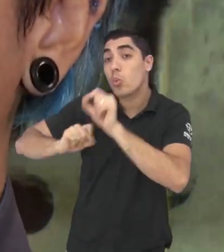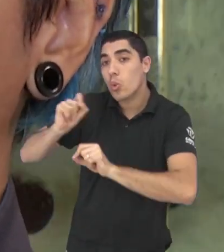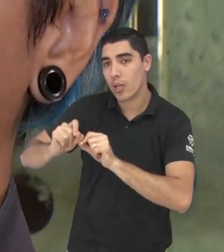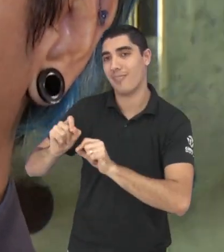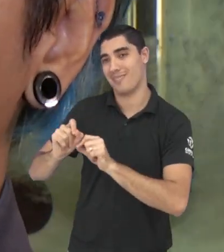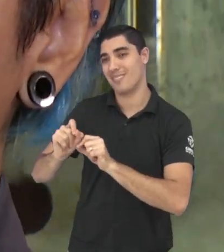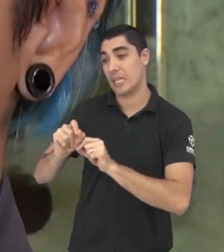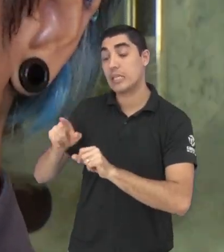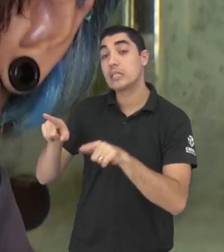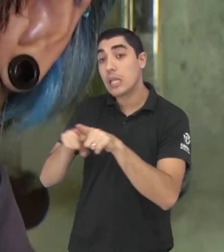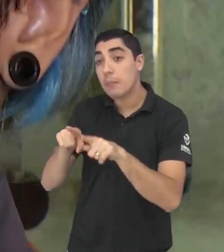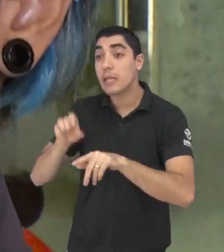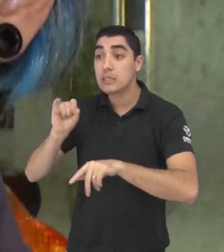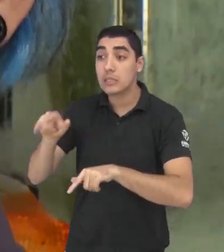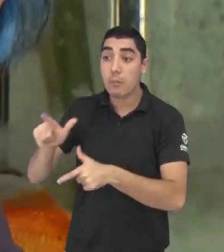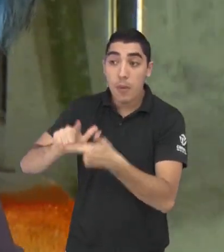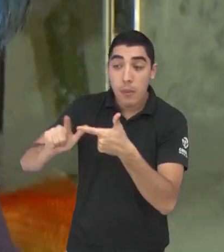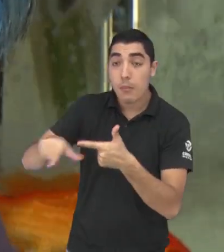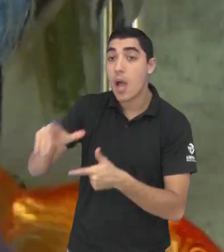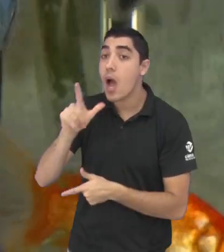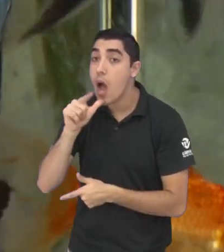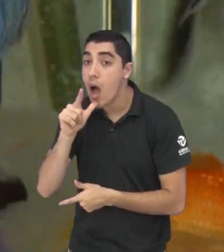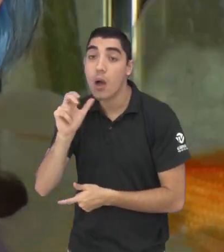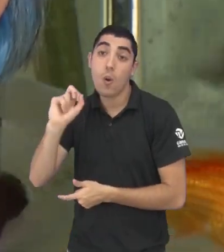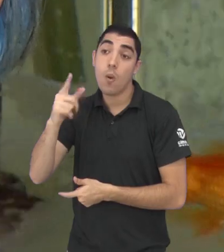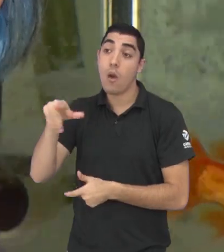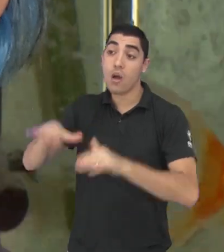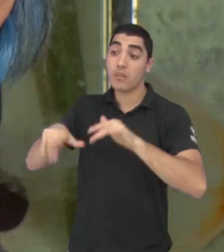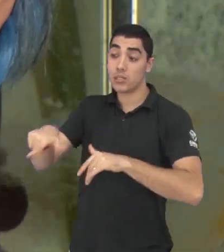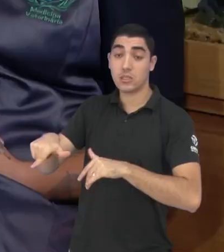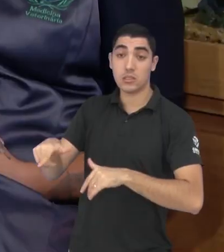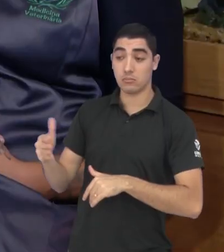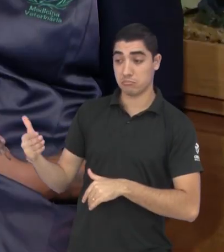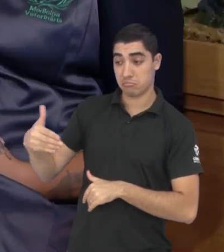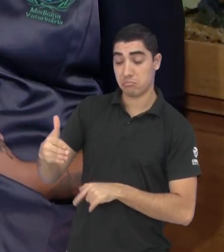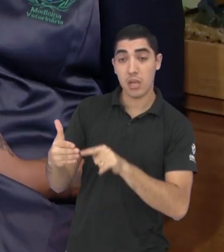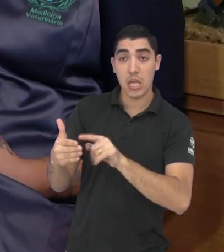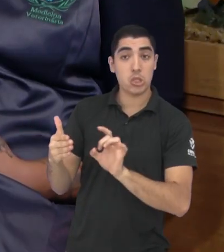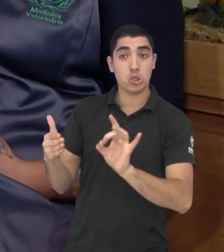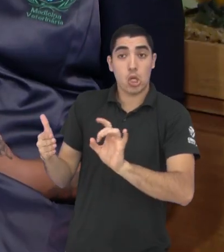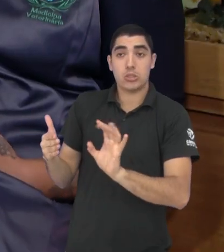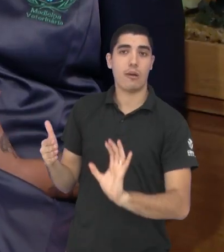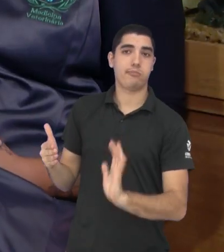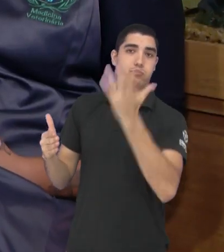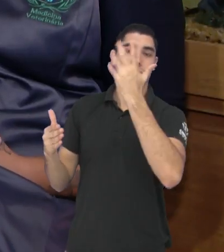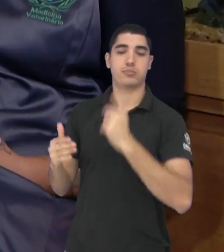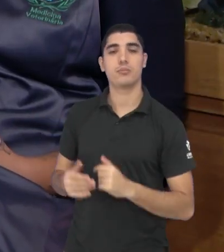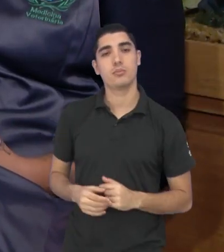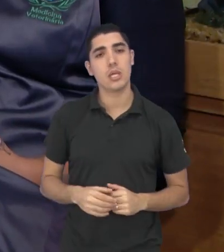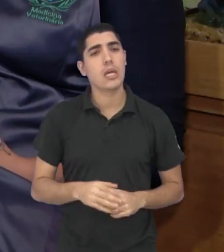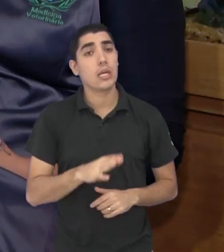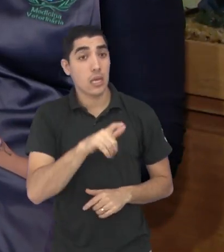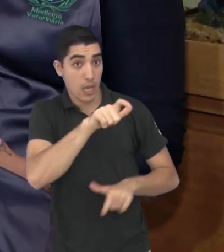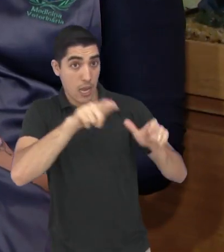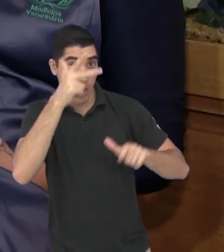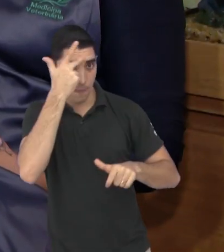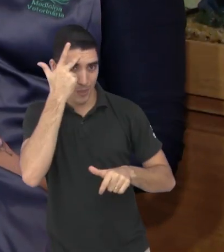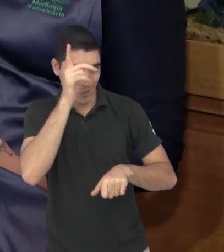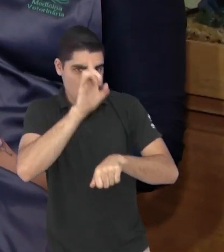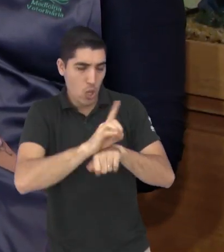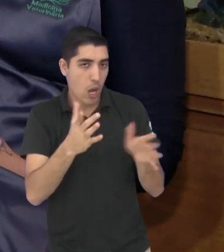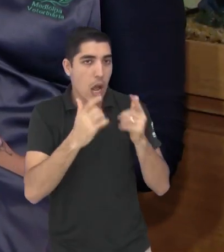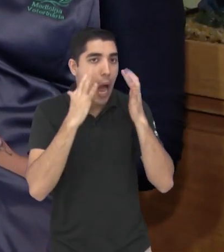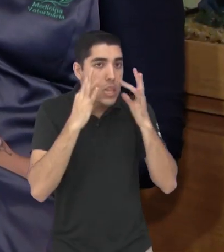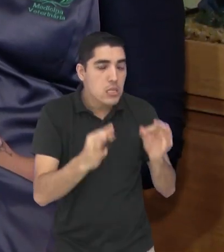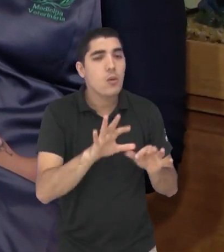se é algo que foi específico da água ou o próprio animal colocou ali dentro do corpo. E para o tutor que está assistindo agora